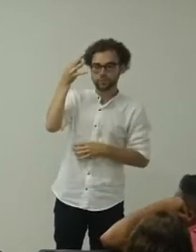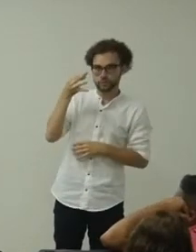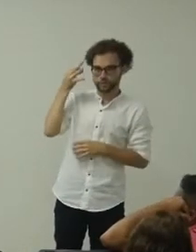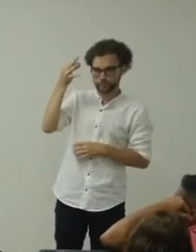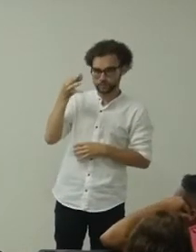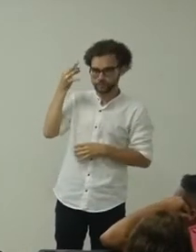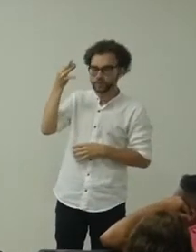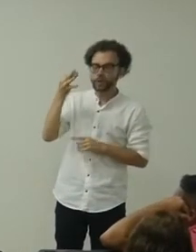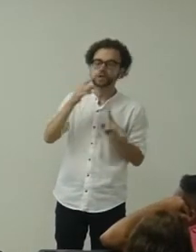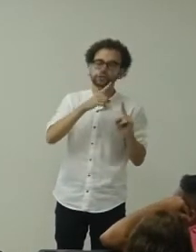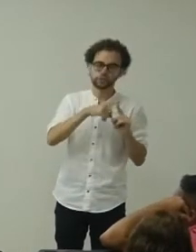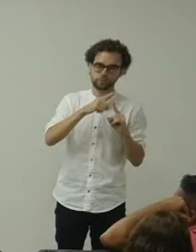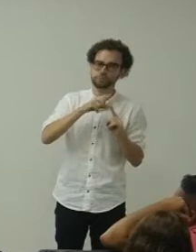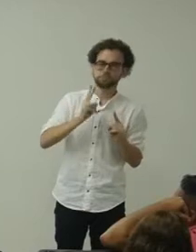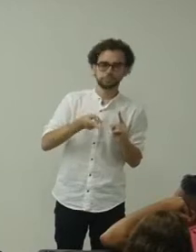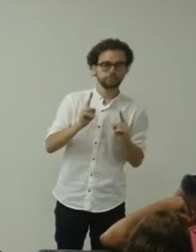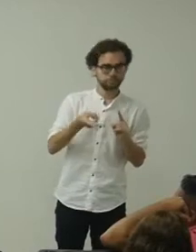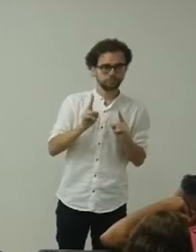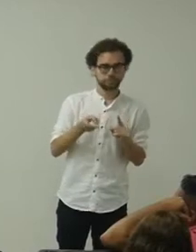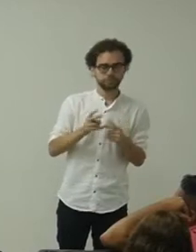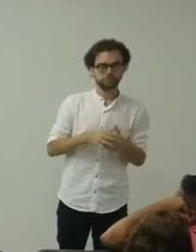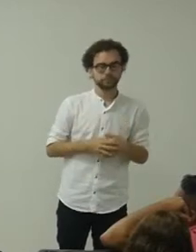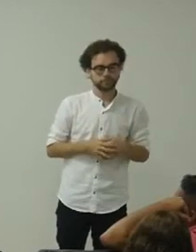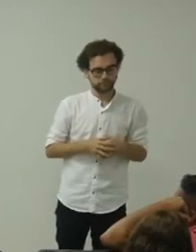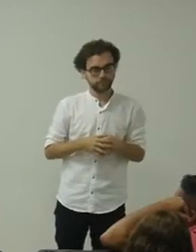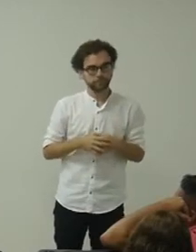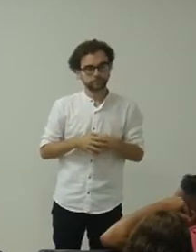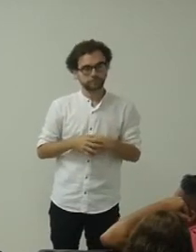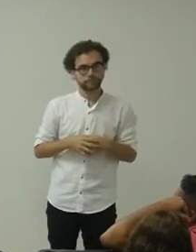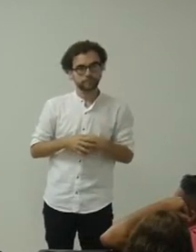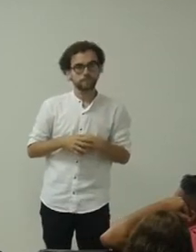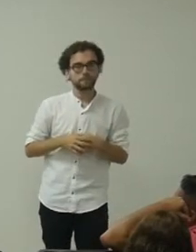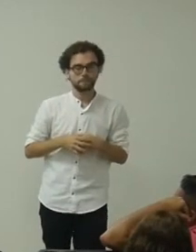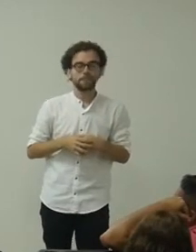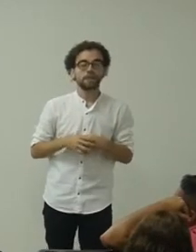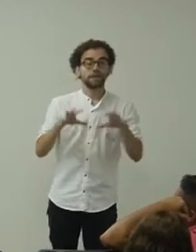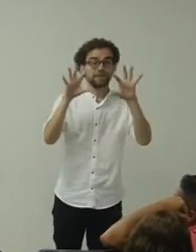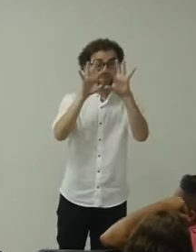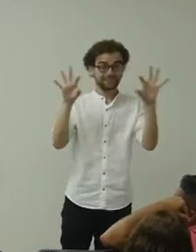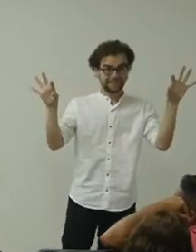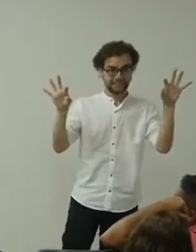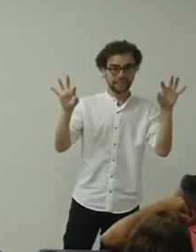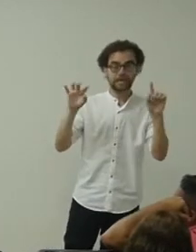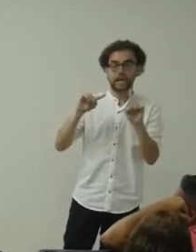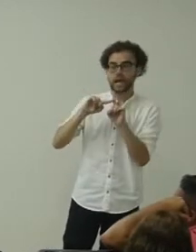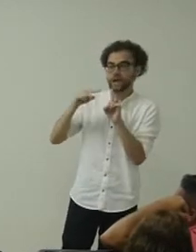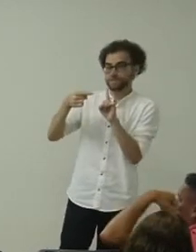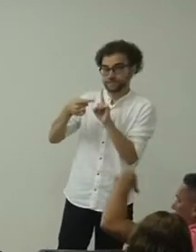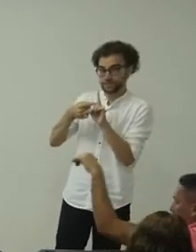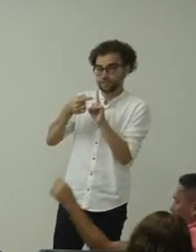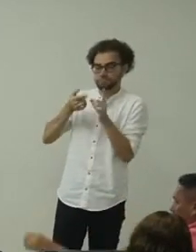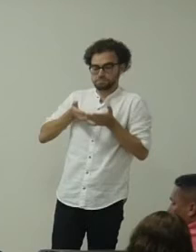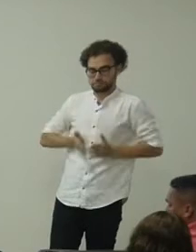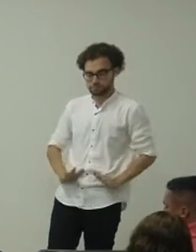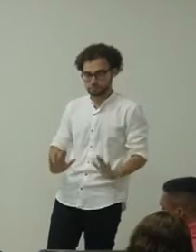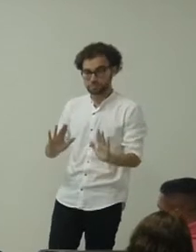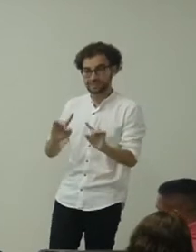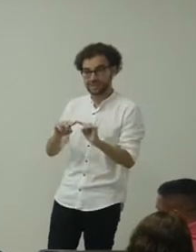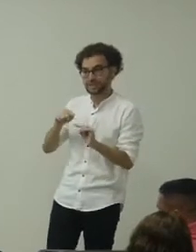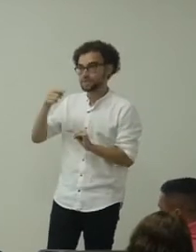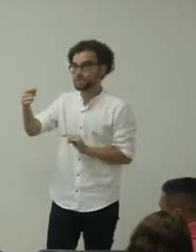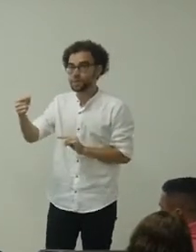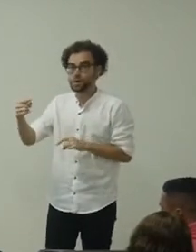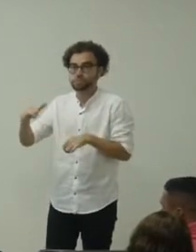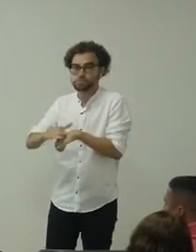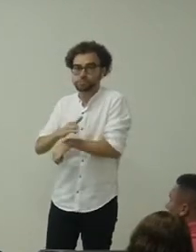falar do mesmo tipo de violência. Depois da gravidez, não consegui voltar ao meu peso. E, a partir daí, meu marido